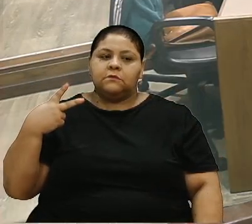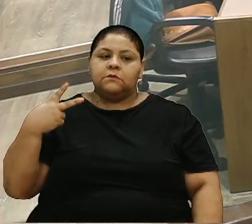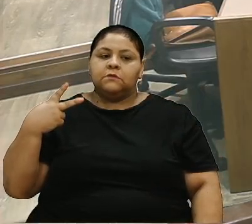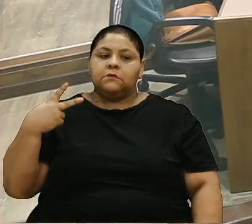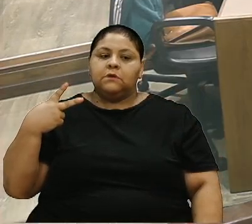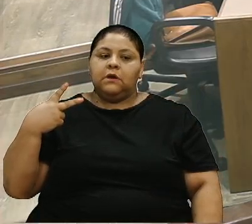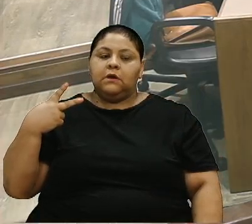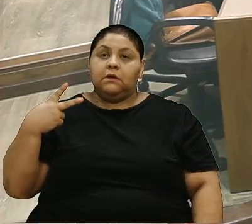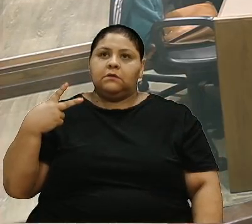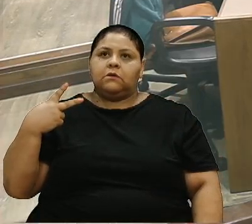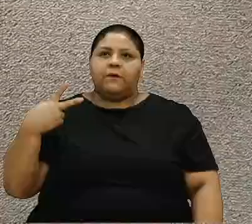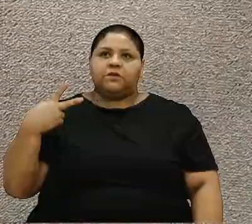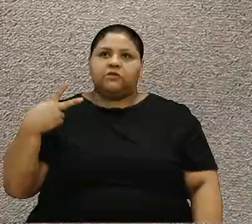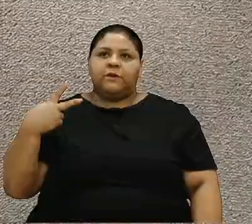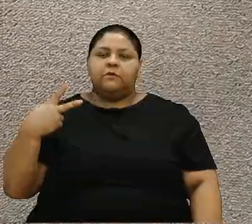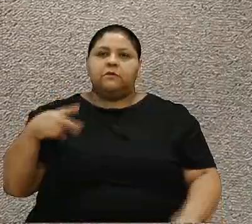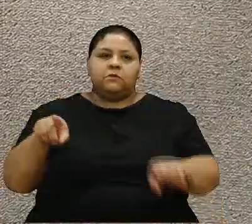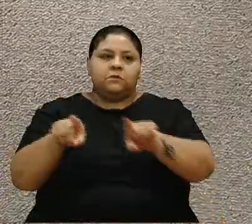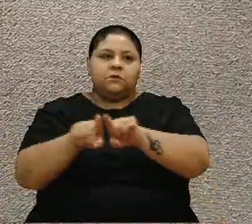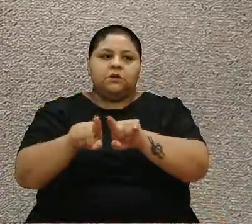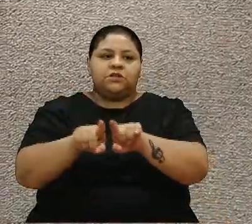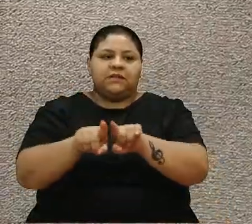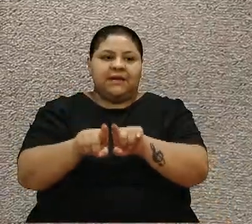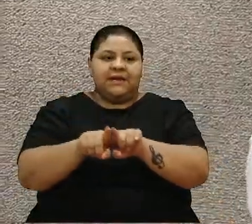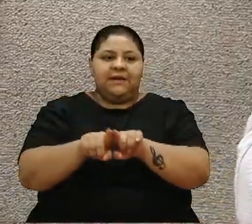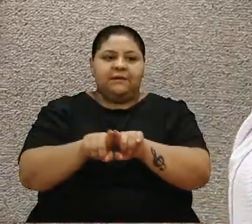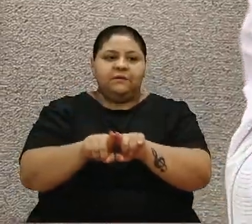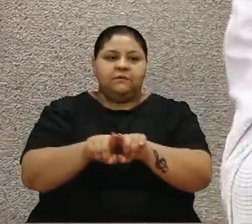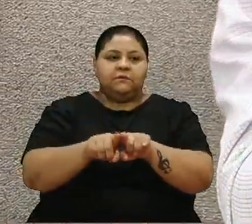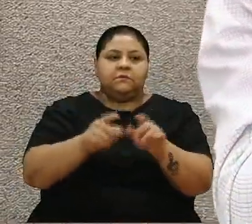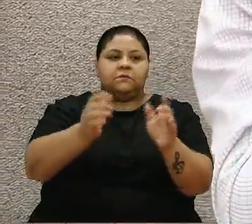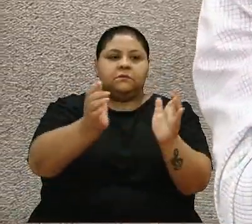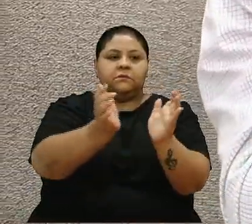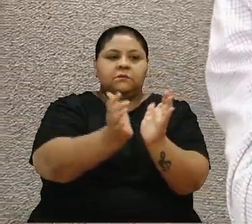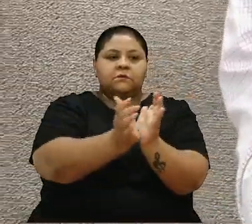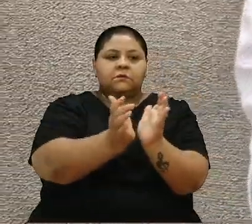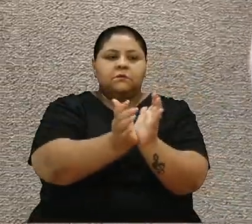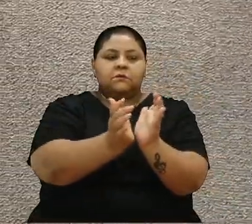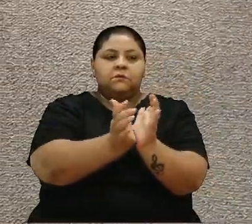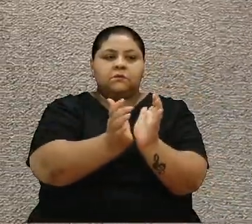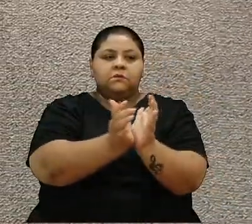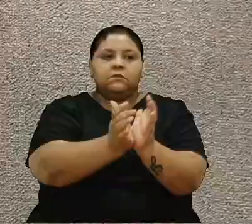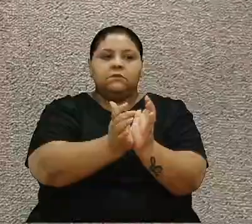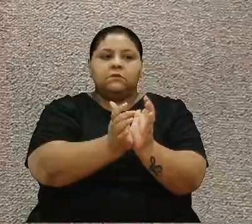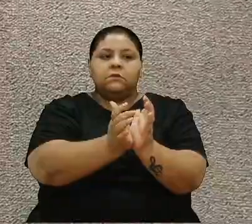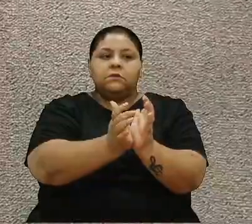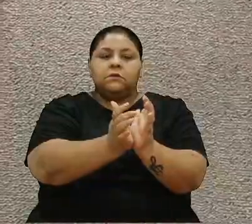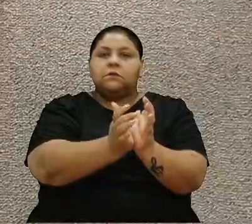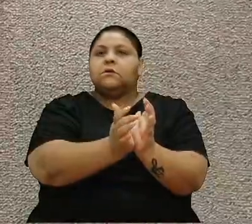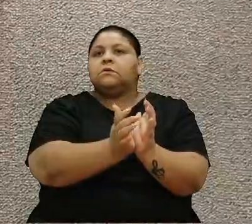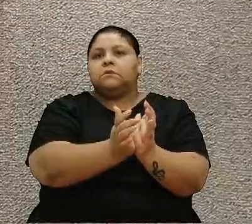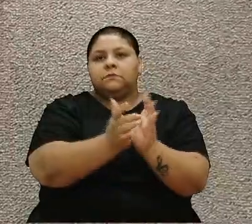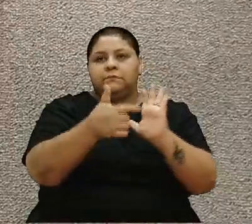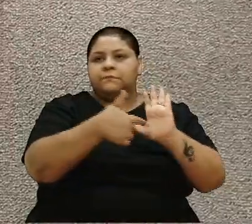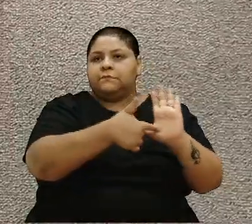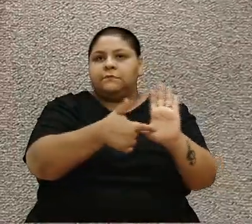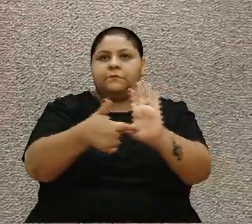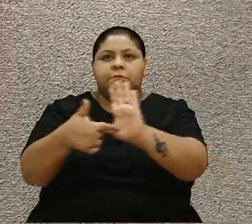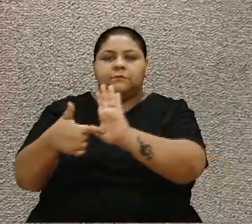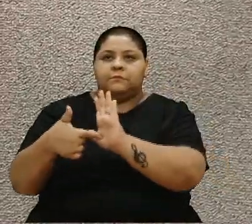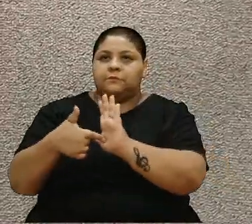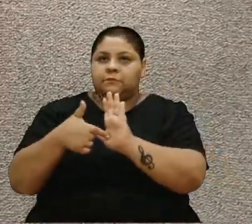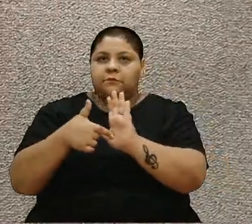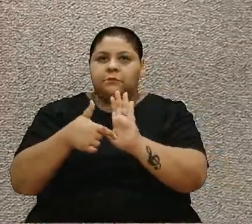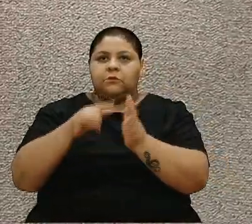moção. Os colegas que aqui estão presentes, que estavam presentes na legislação passada, sabem que eu apresentei uma moção igual a